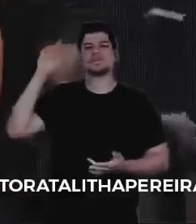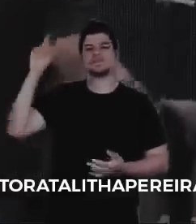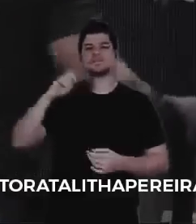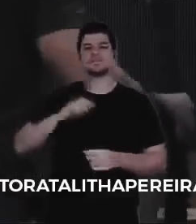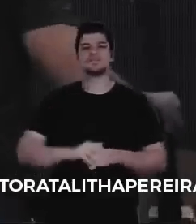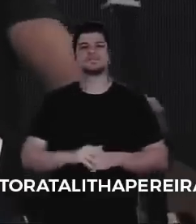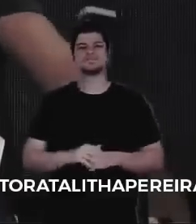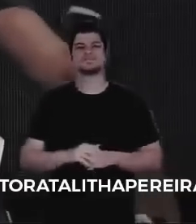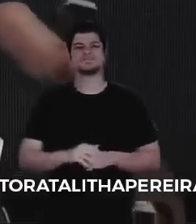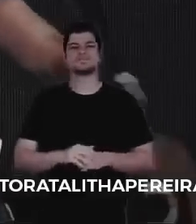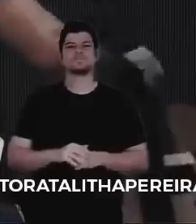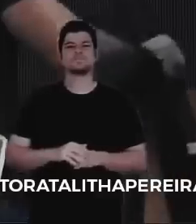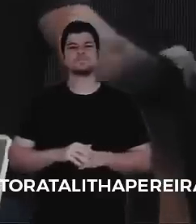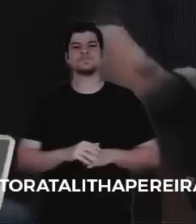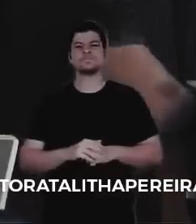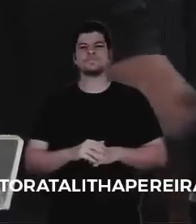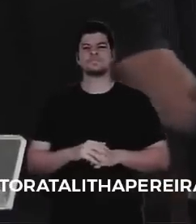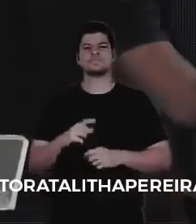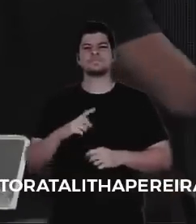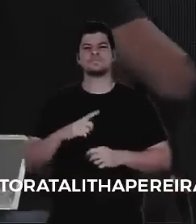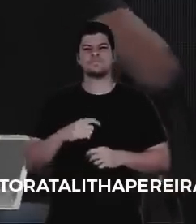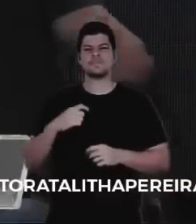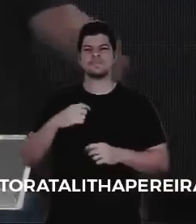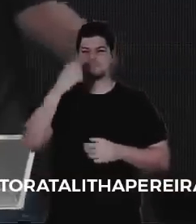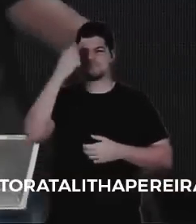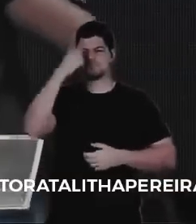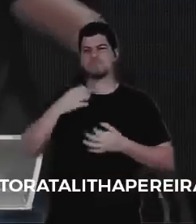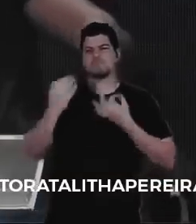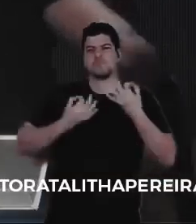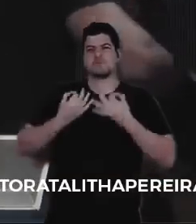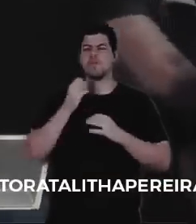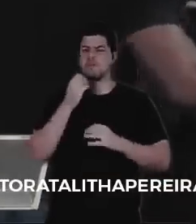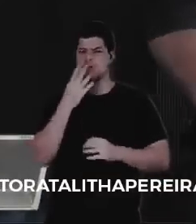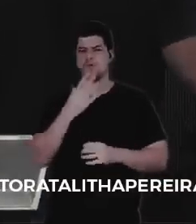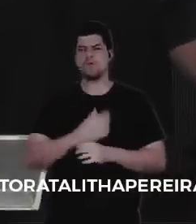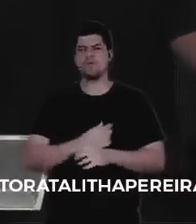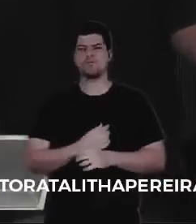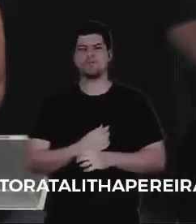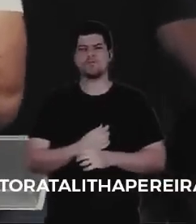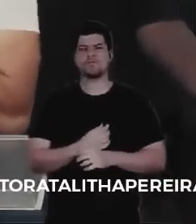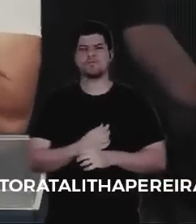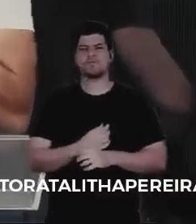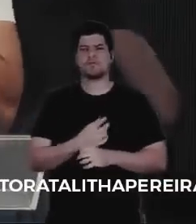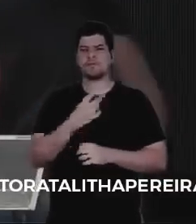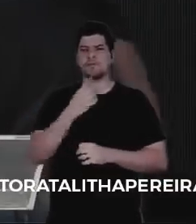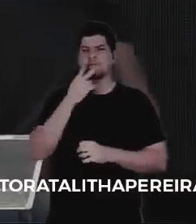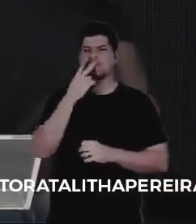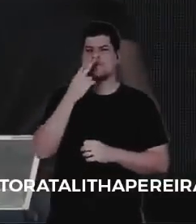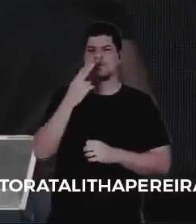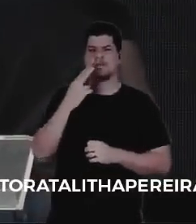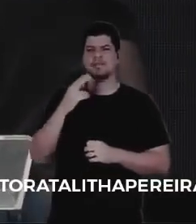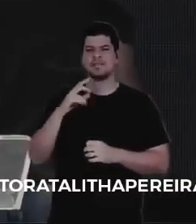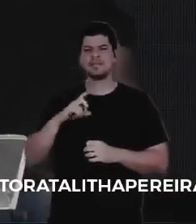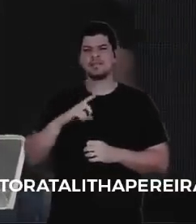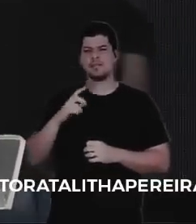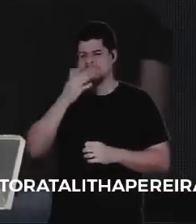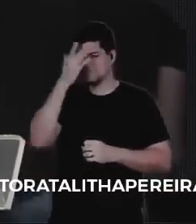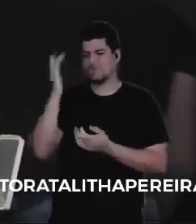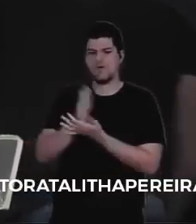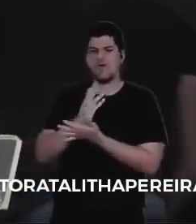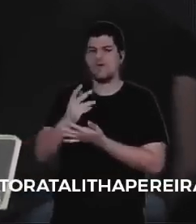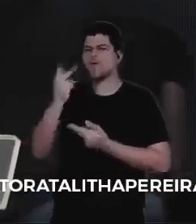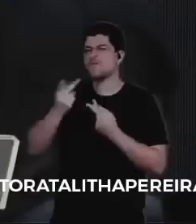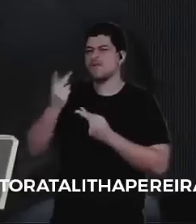Porque eu vi uma pessoa botando assim, dizendo assim, eita, o mic do pastor tá um pouco baixo. Aí alguém disse assim, é porque ele é